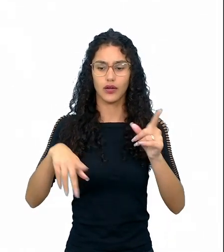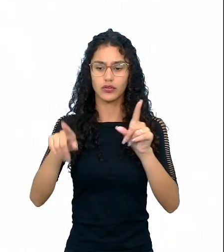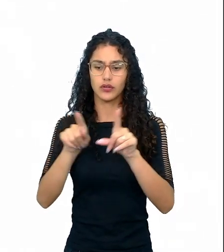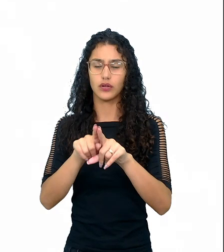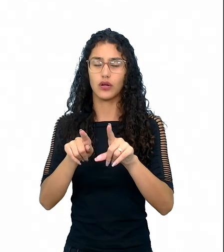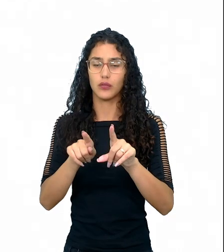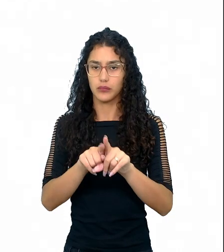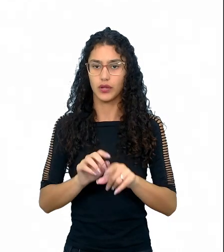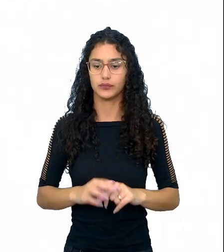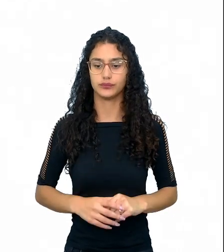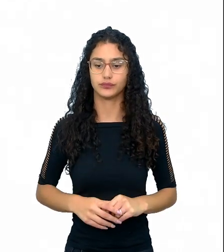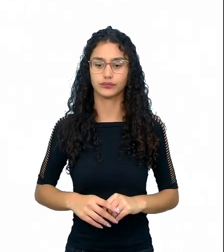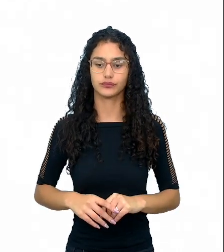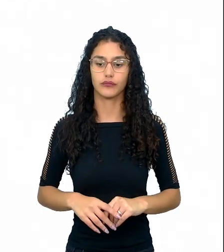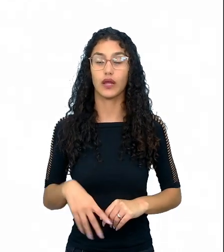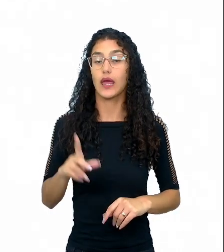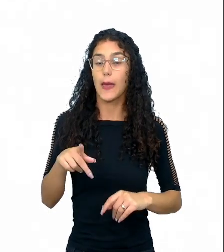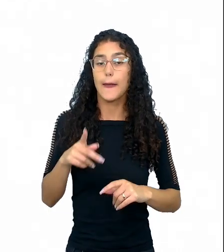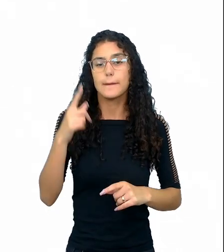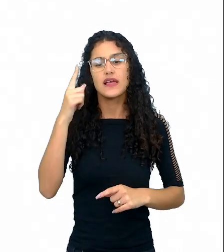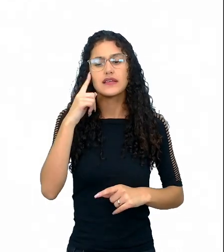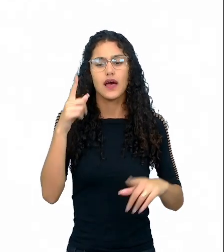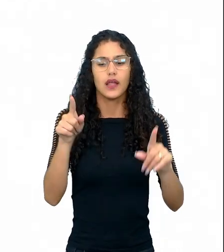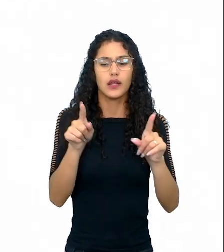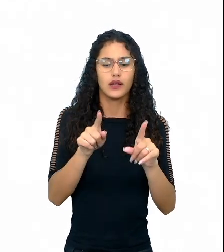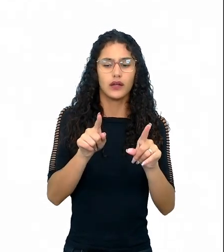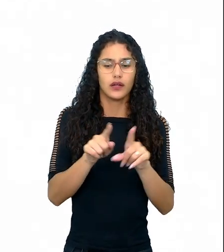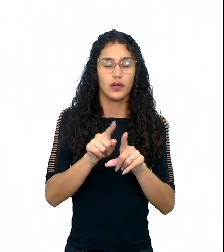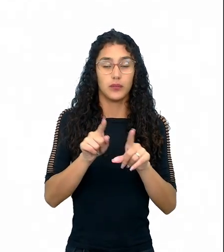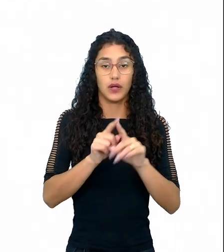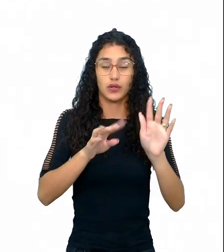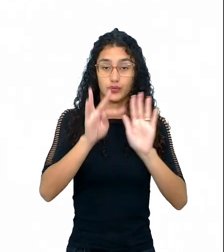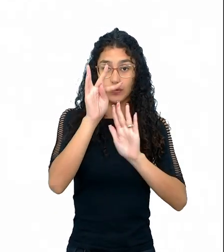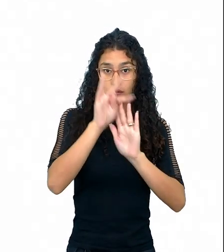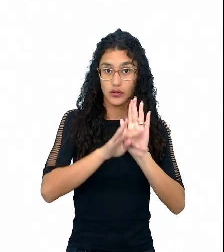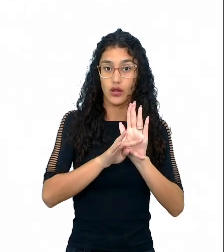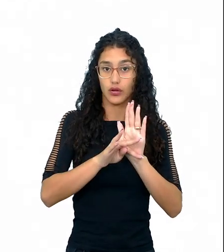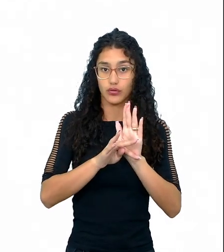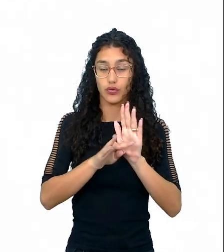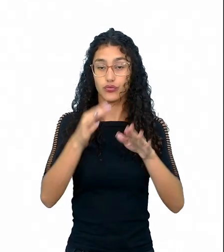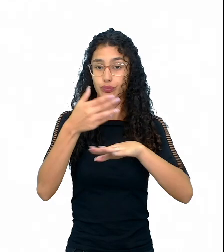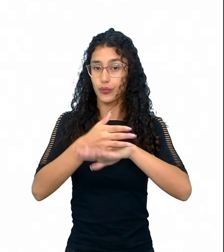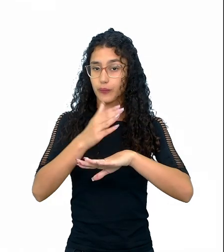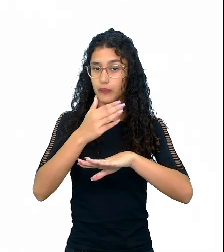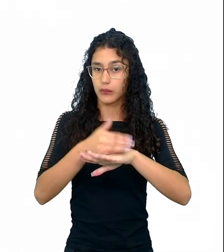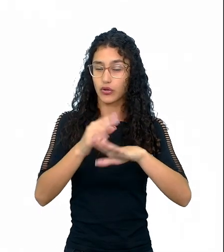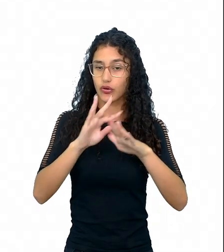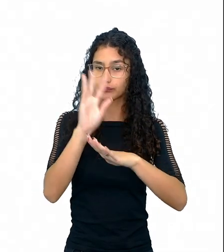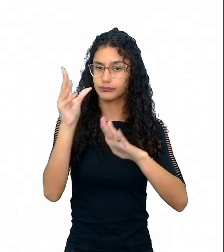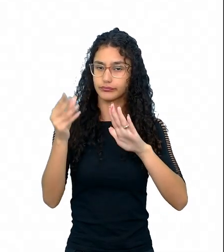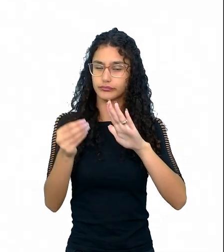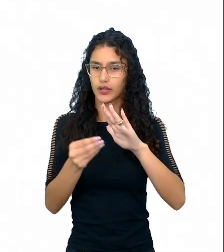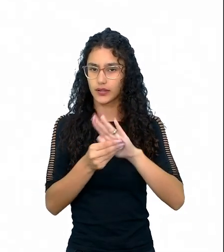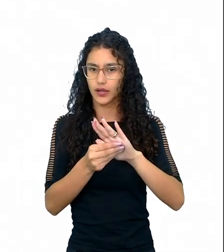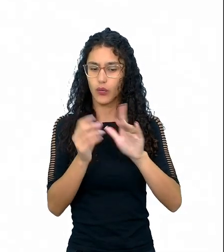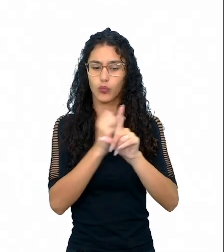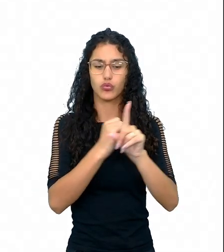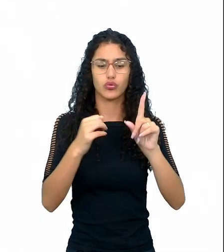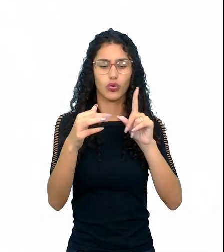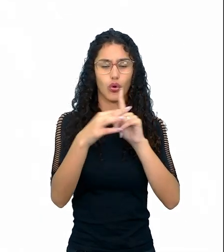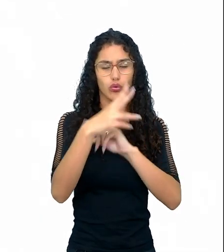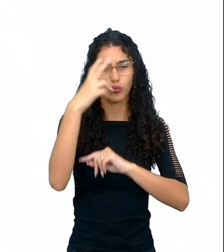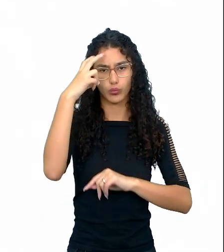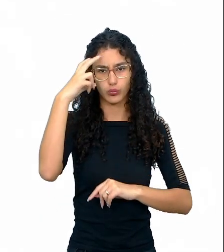iniciativa discursiva, é sempre pensando nesse texto, né, de práticas complementares e